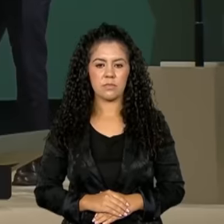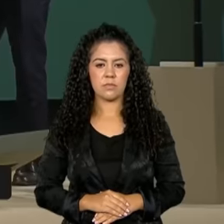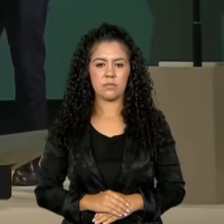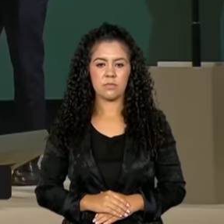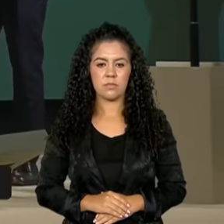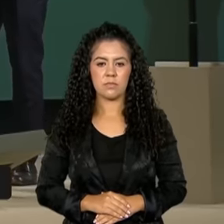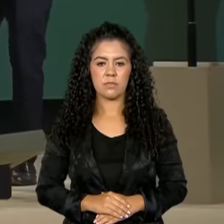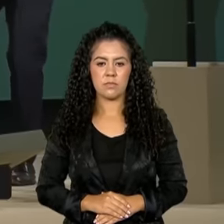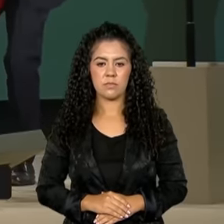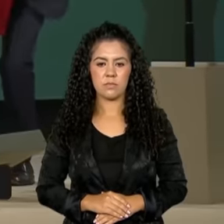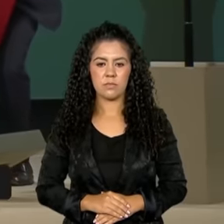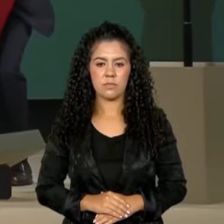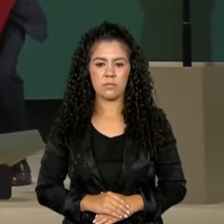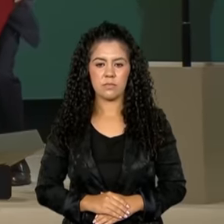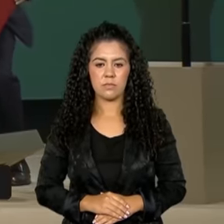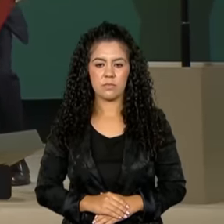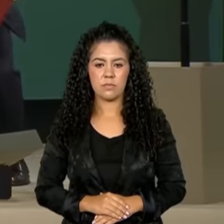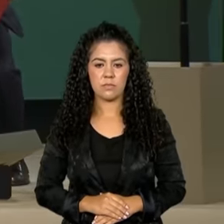Deixa aqui.